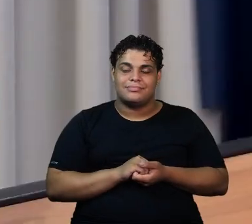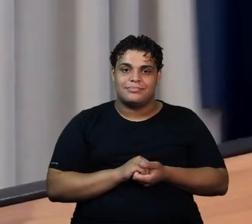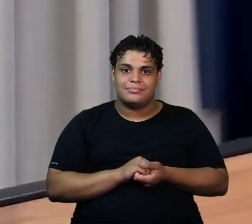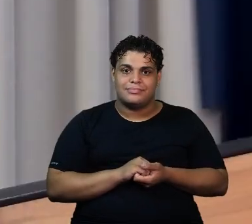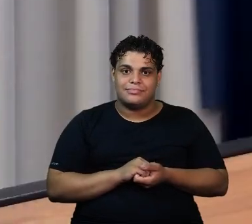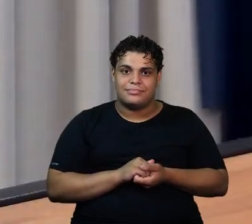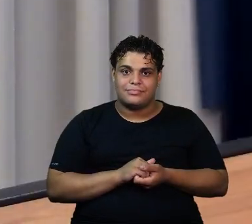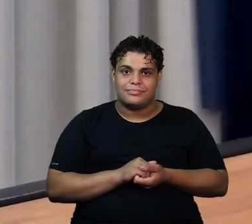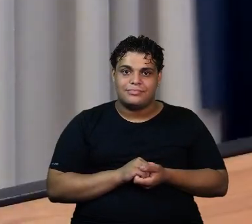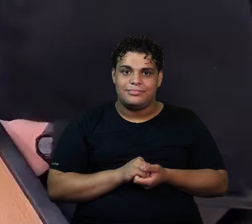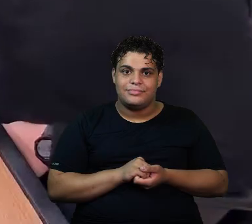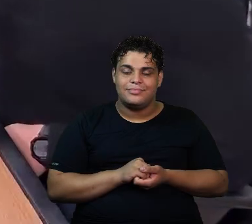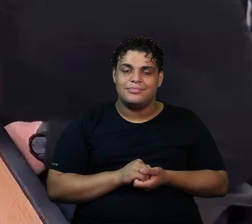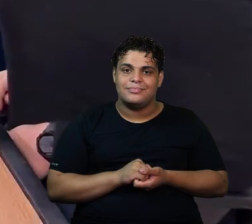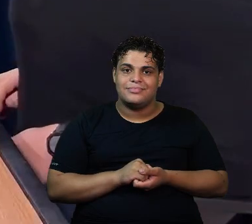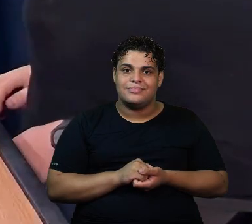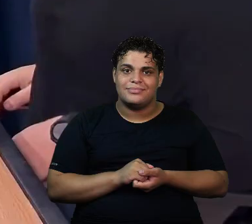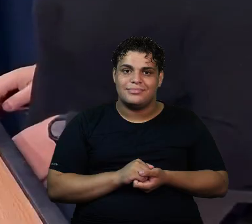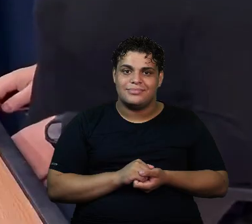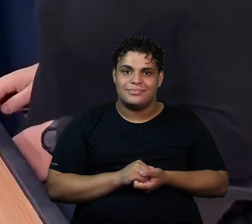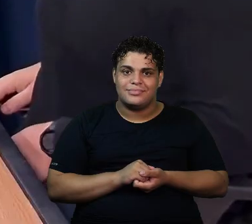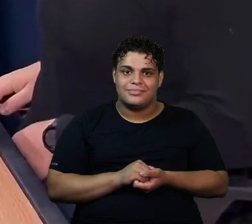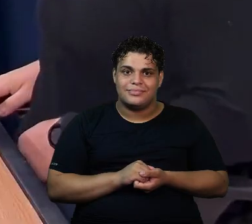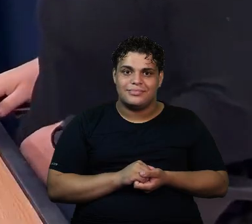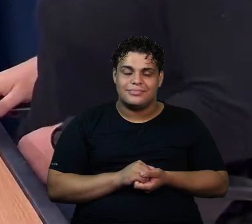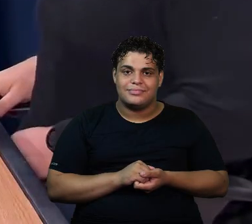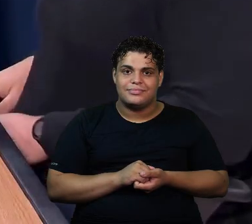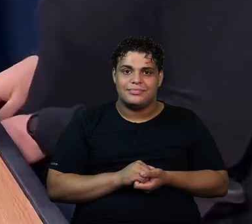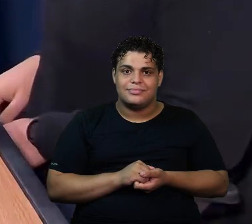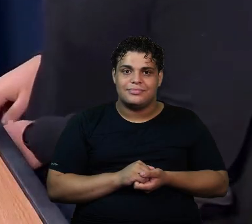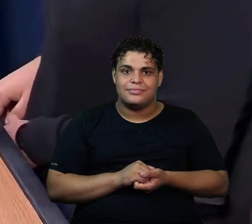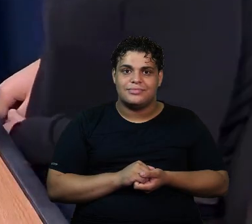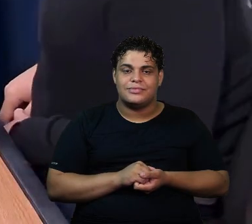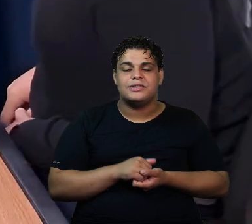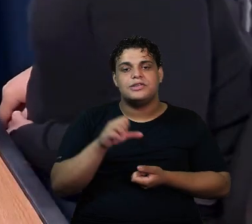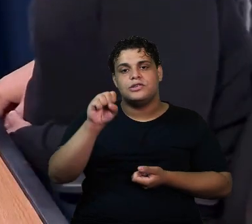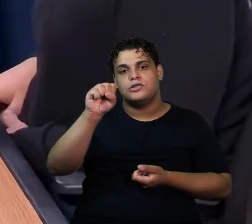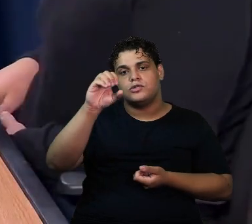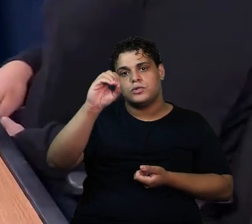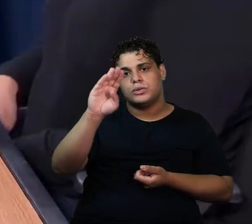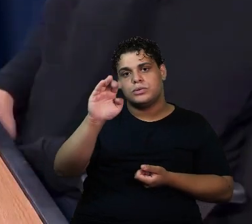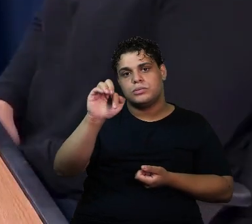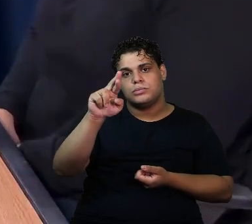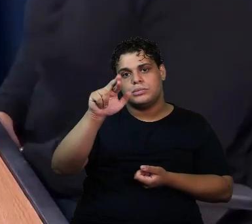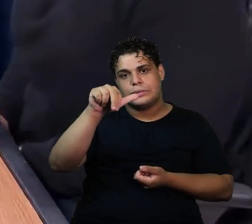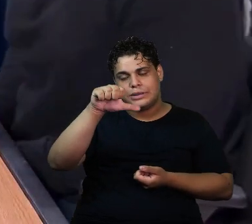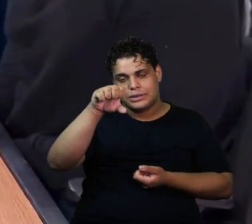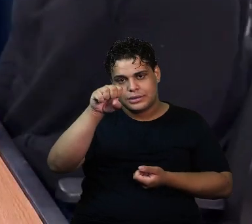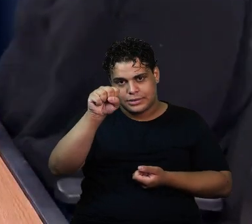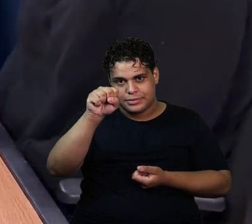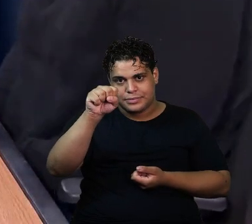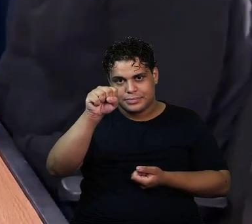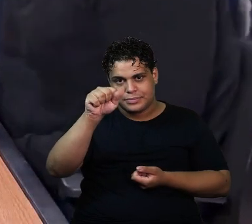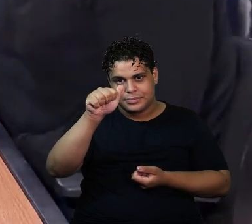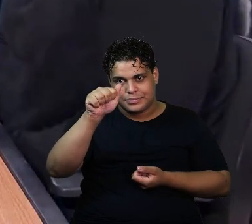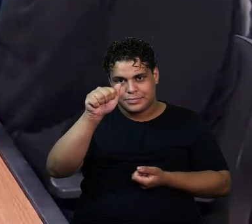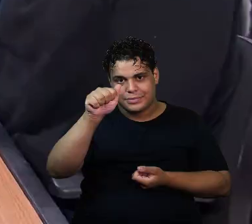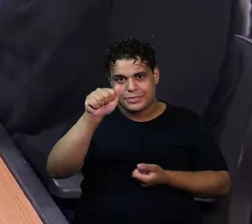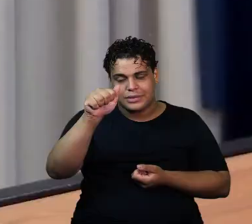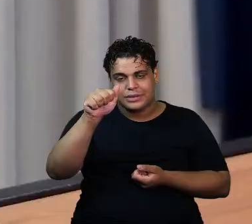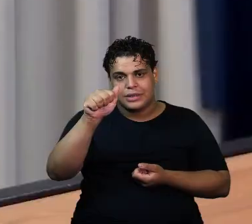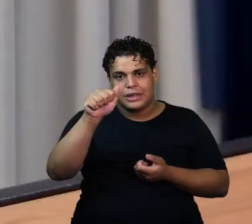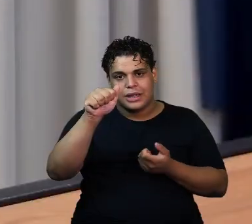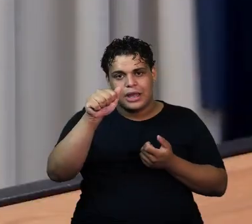O interessante você falando, né? O Sobrasa estava dando uma lida, né? Ele faz